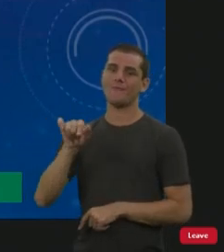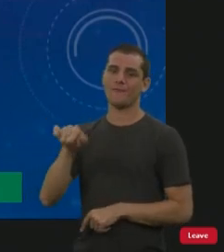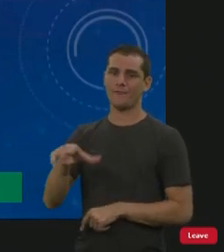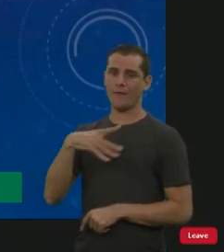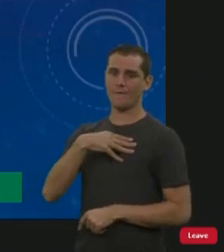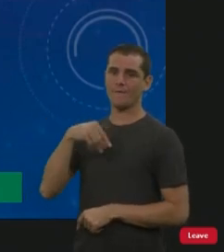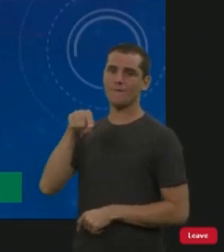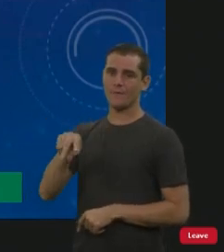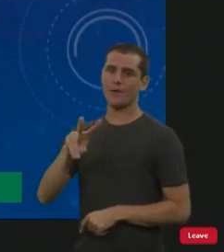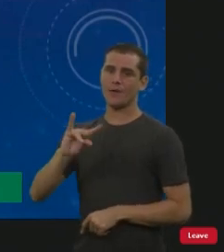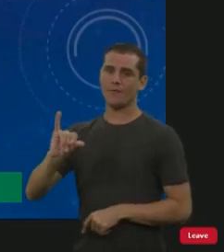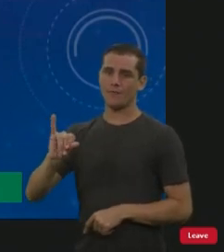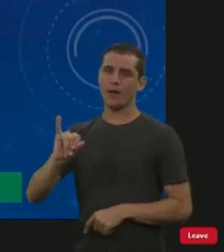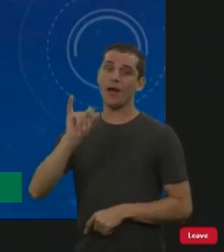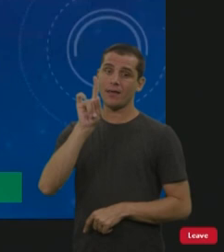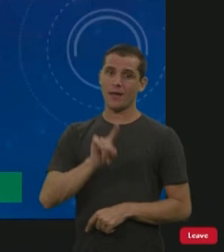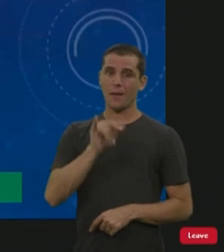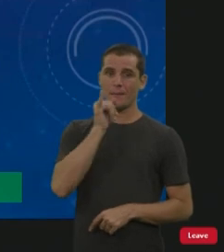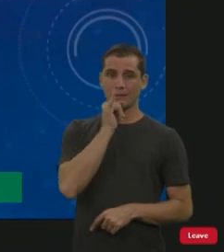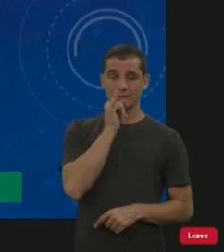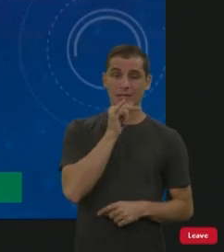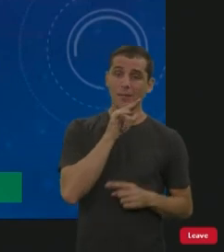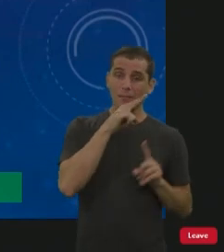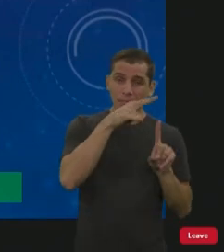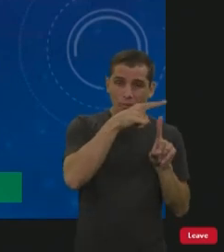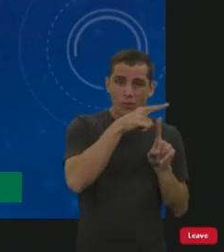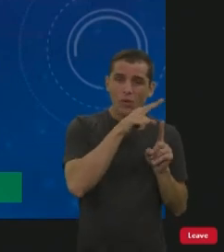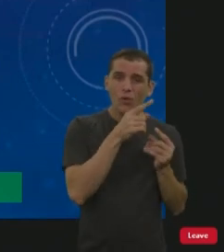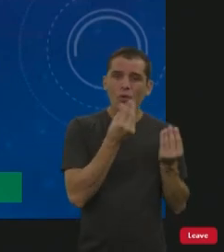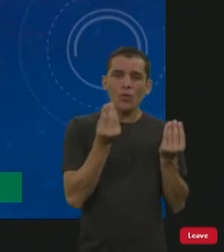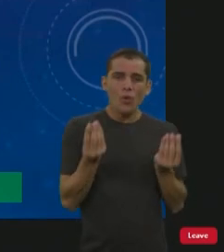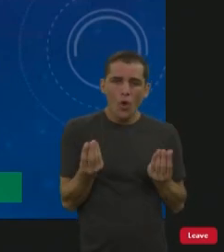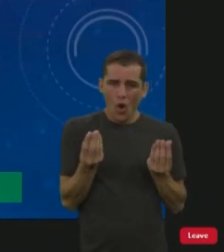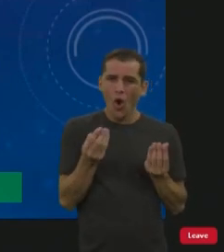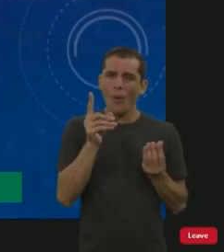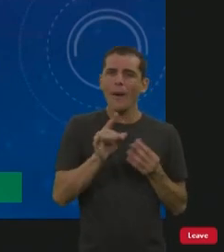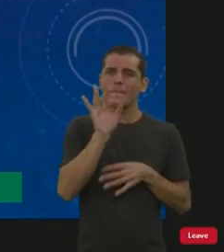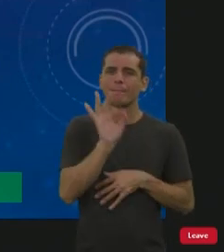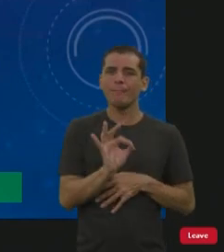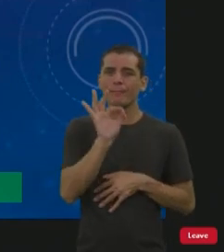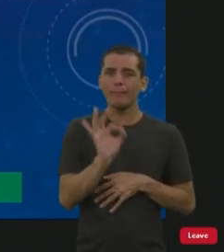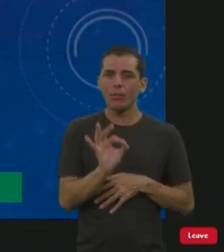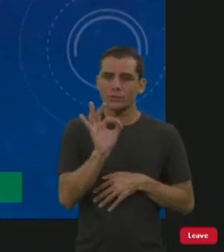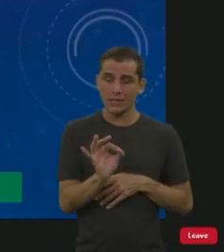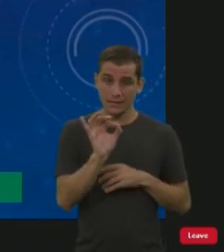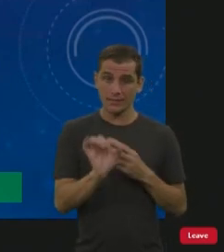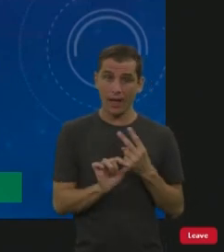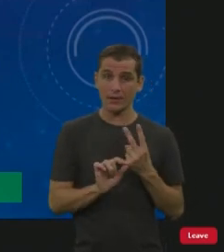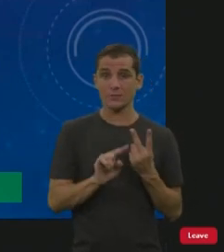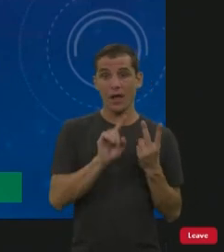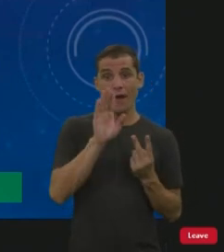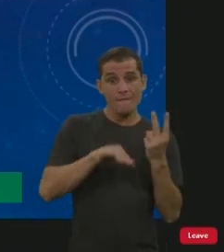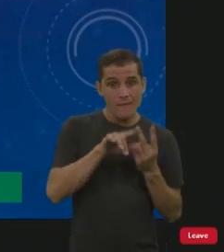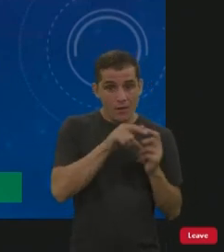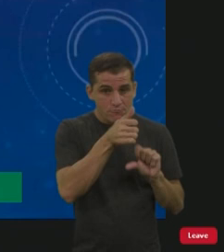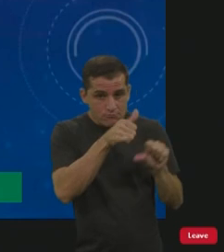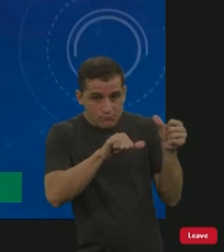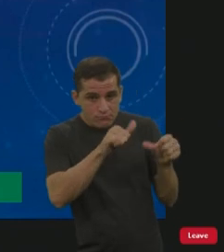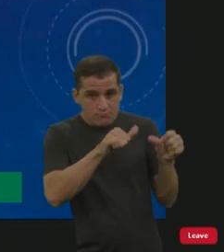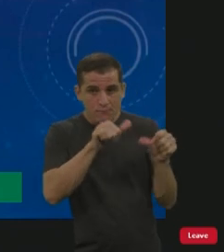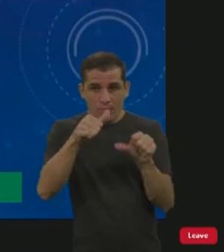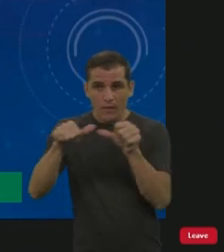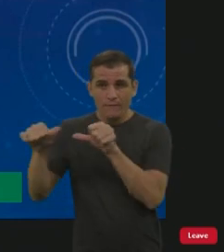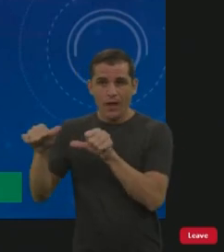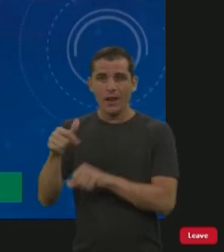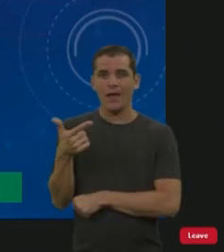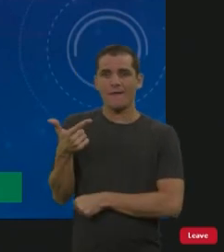uma chance em quatro, né? Por isso que a gente fala que as doenças recessivas têm um risco de recorrência de 25%.